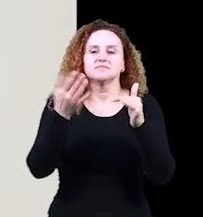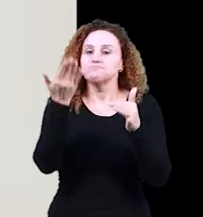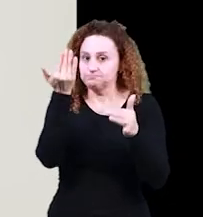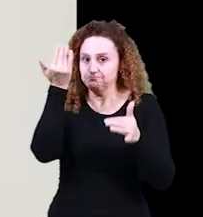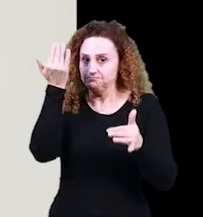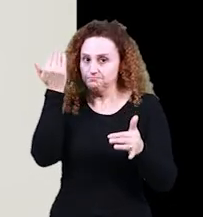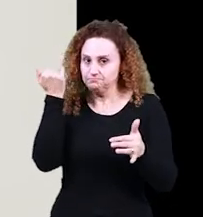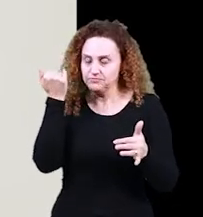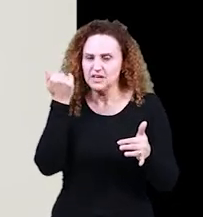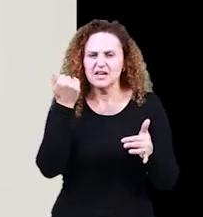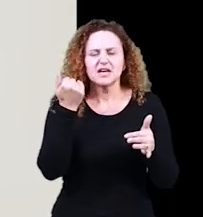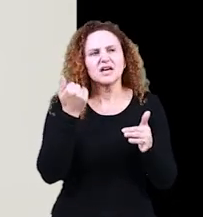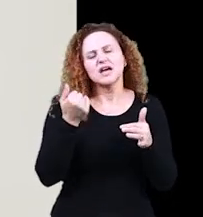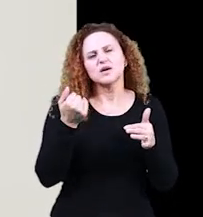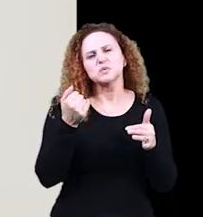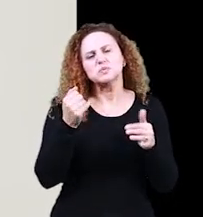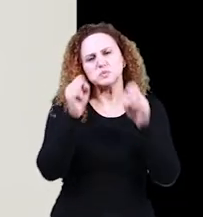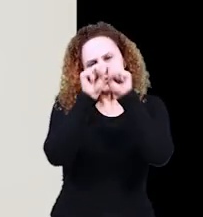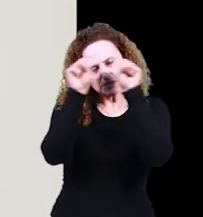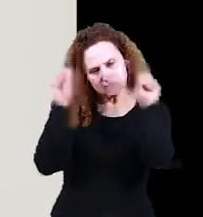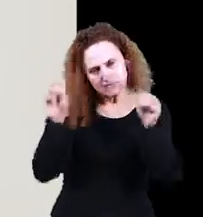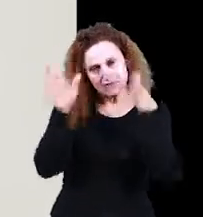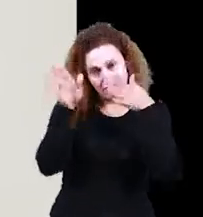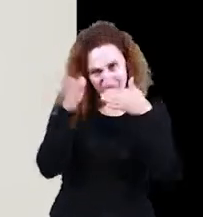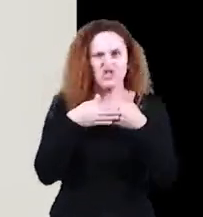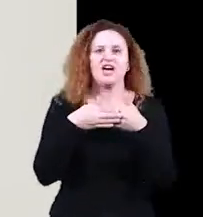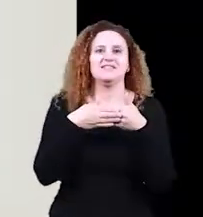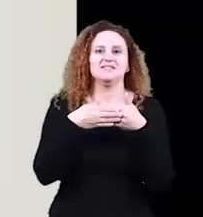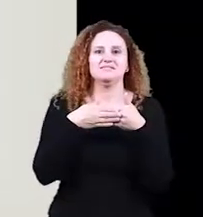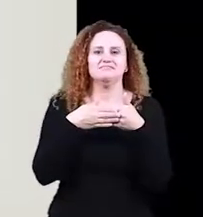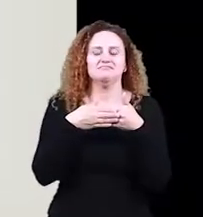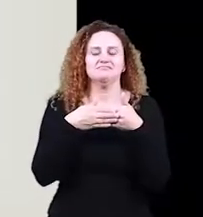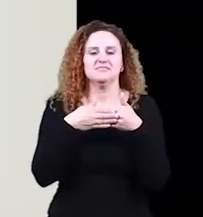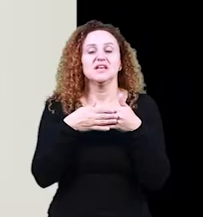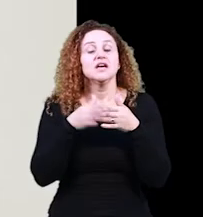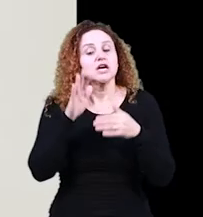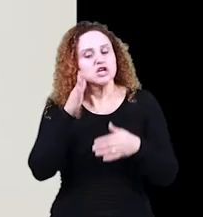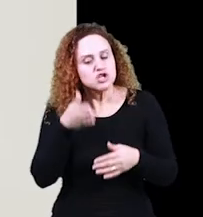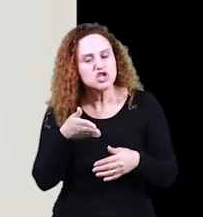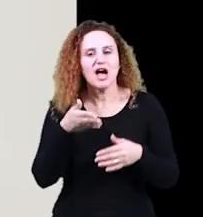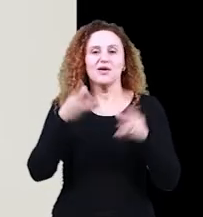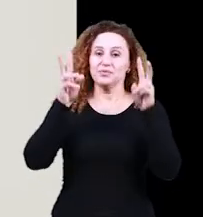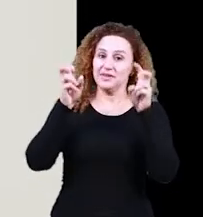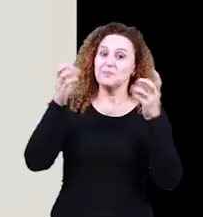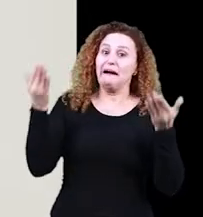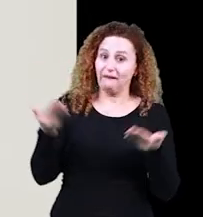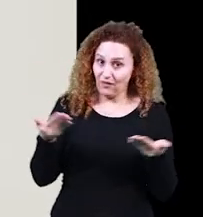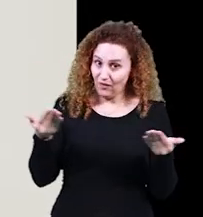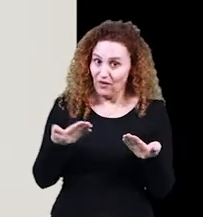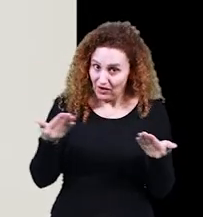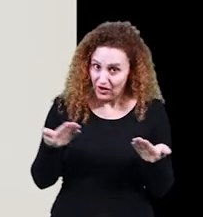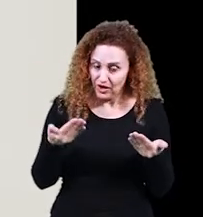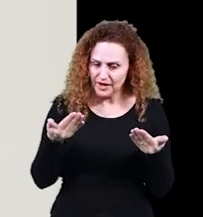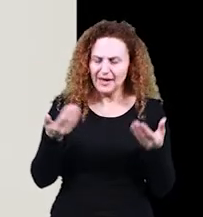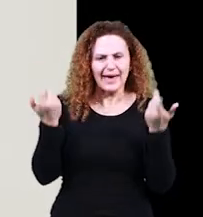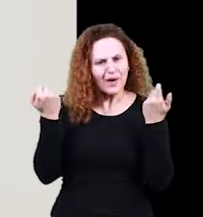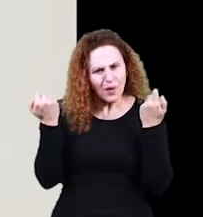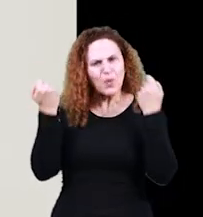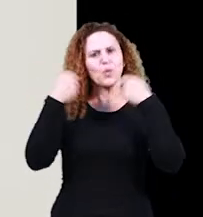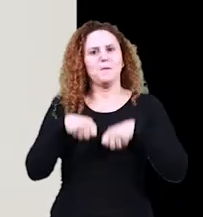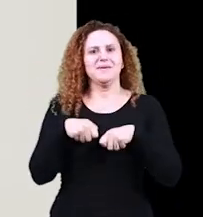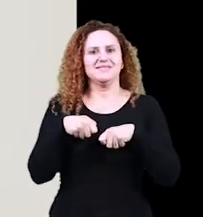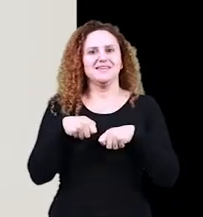língua entendido como um sistema fechado de signos objeto de estudo da gramática gerativa é a competência